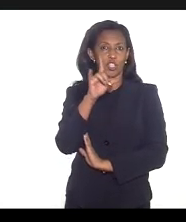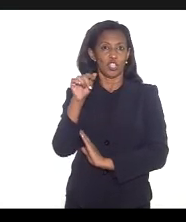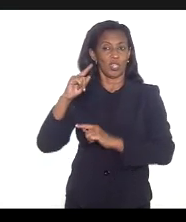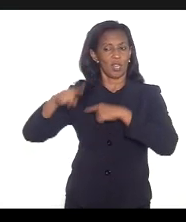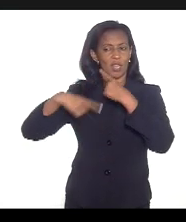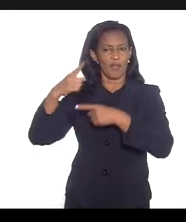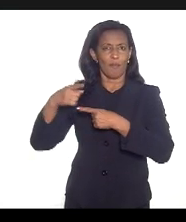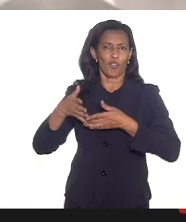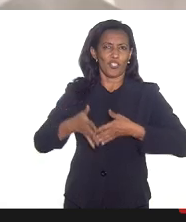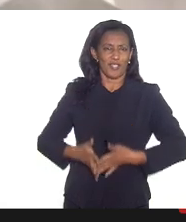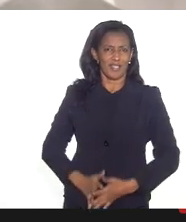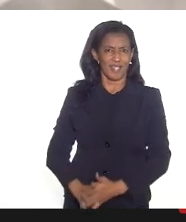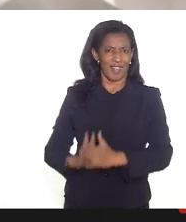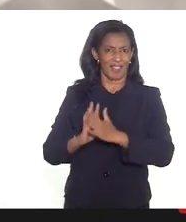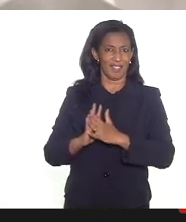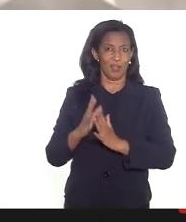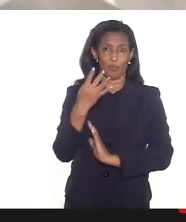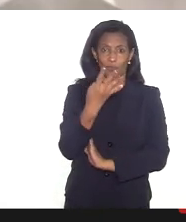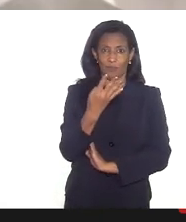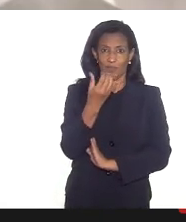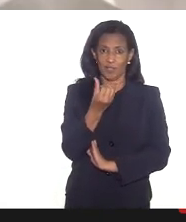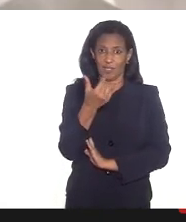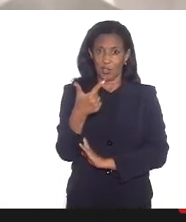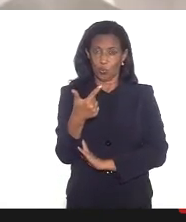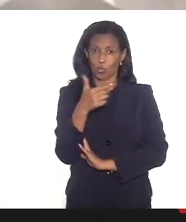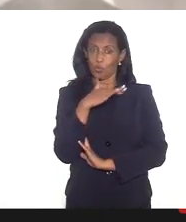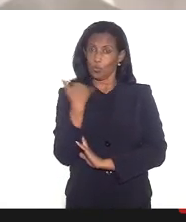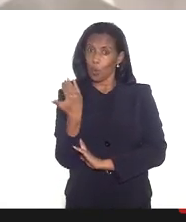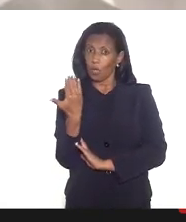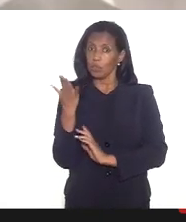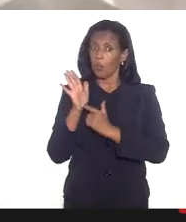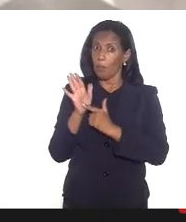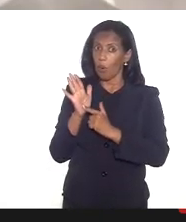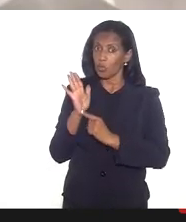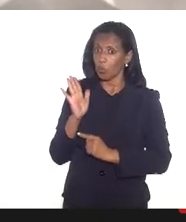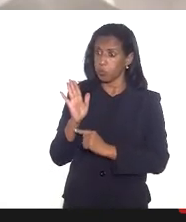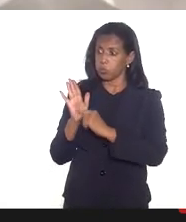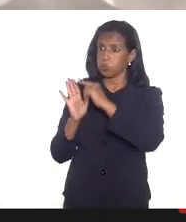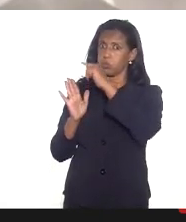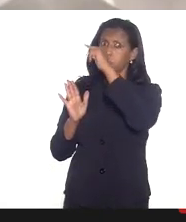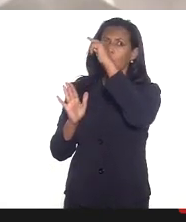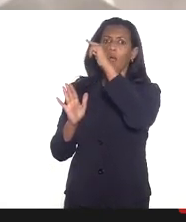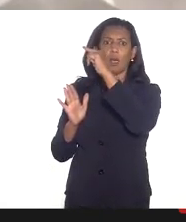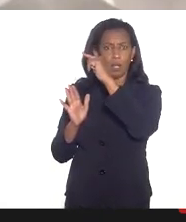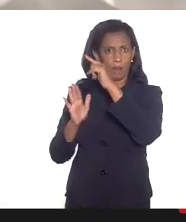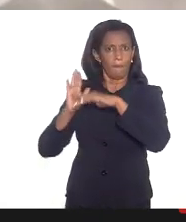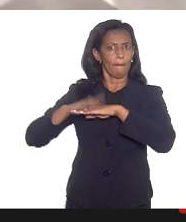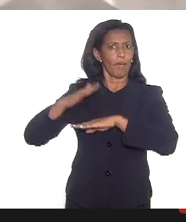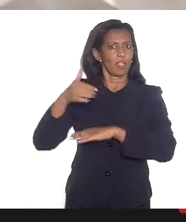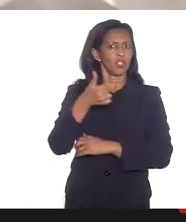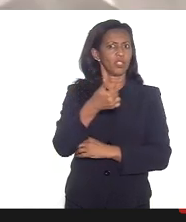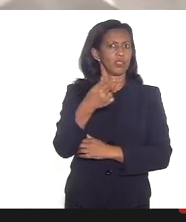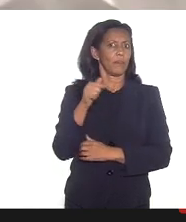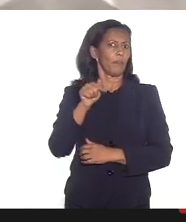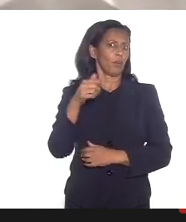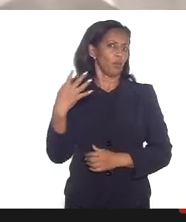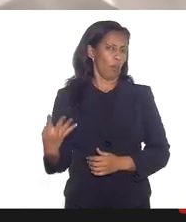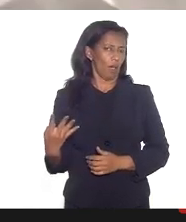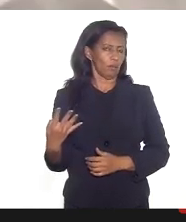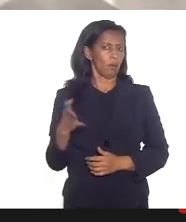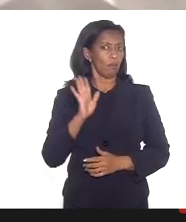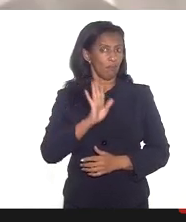par 462 mortos estão nos mostra o indicador que ainda muito mais elevado é 17.4